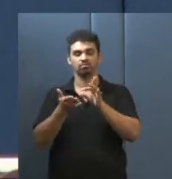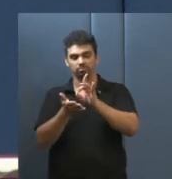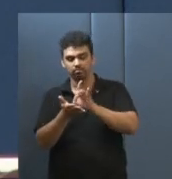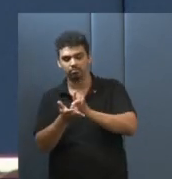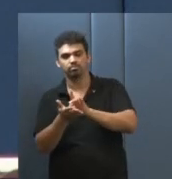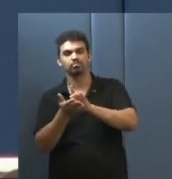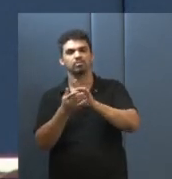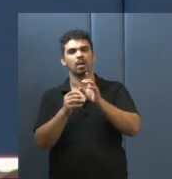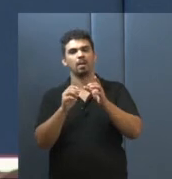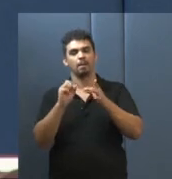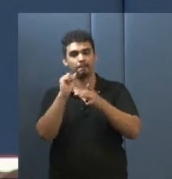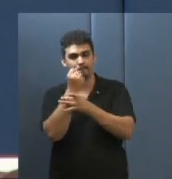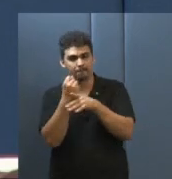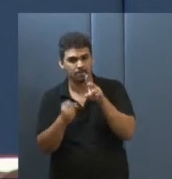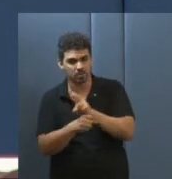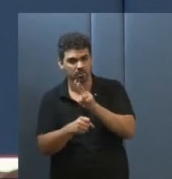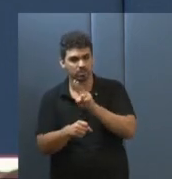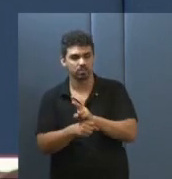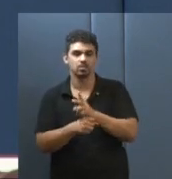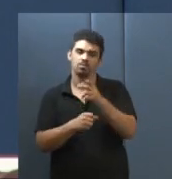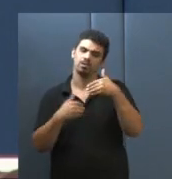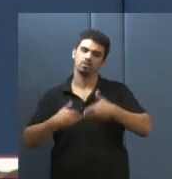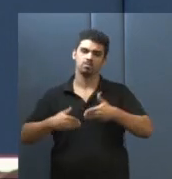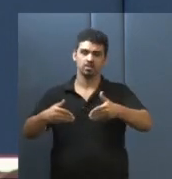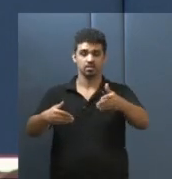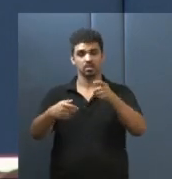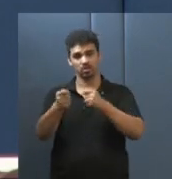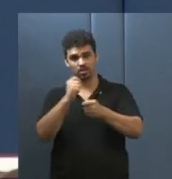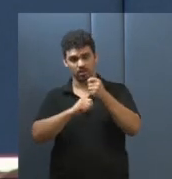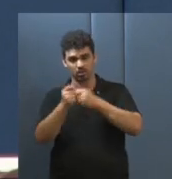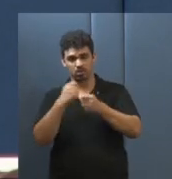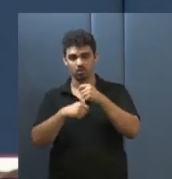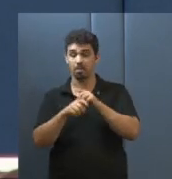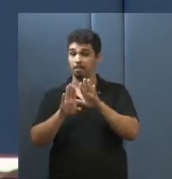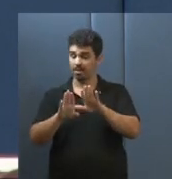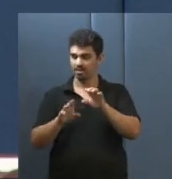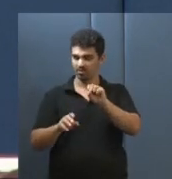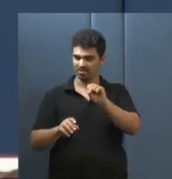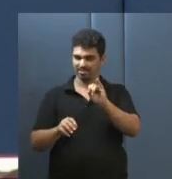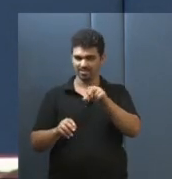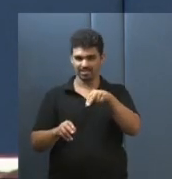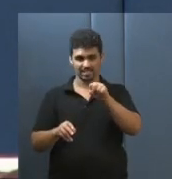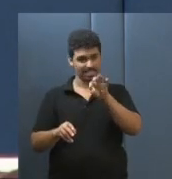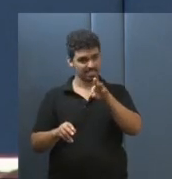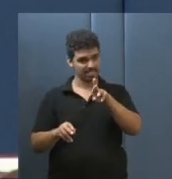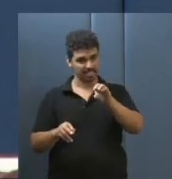pela União por meio do Ministério da Economia, só que o sinistro ainda não foi